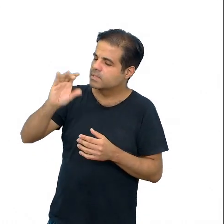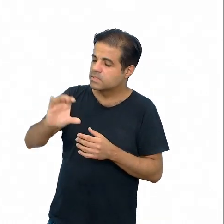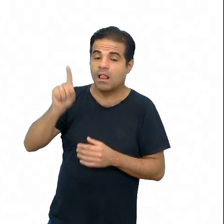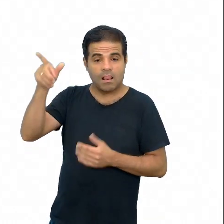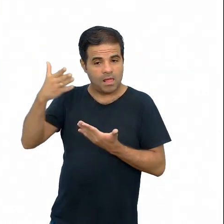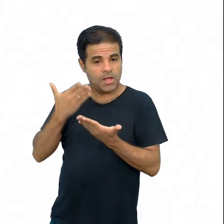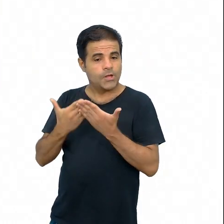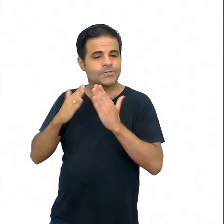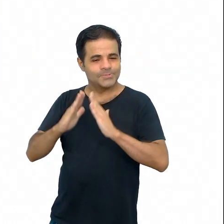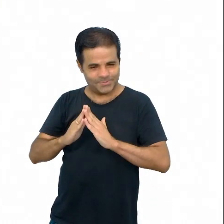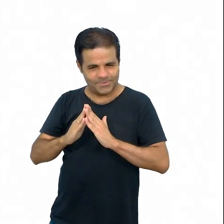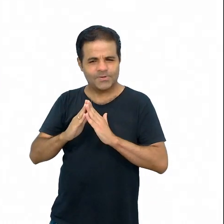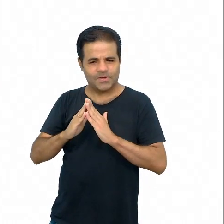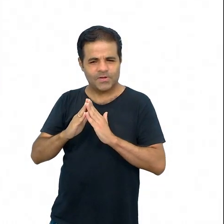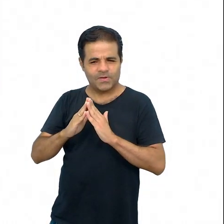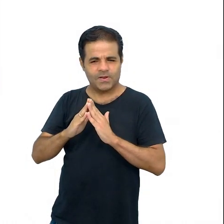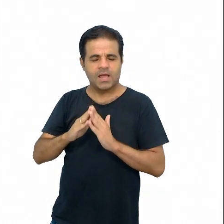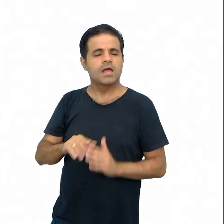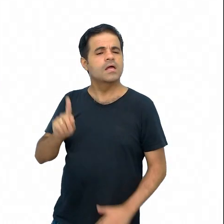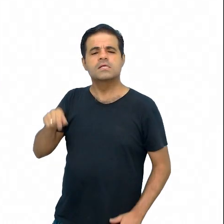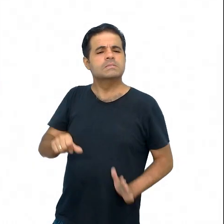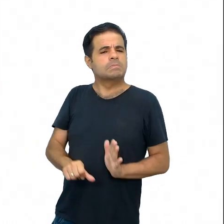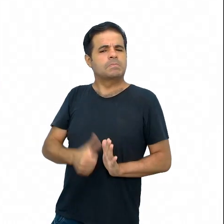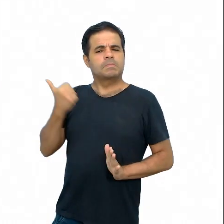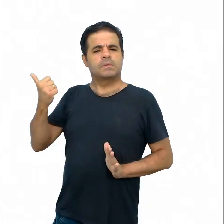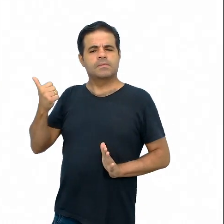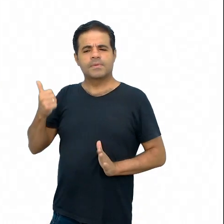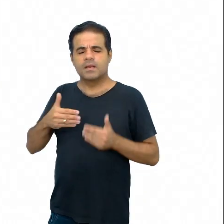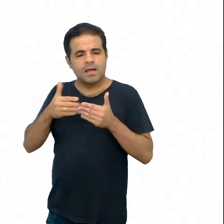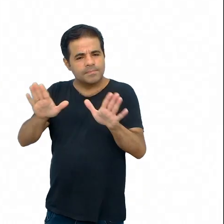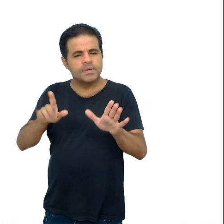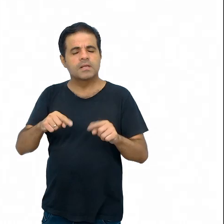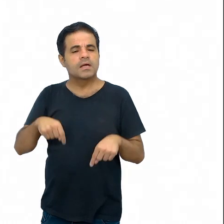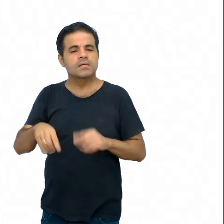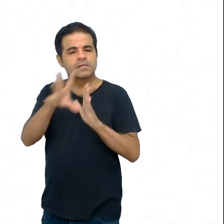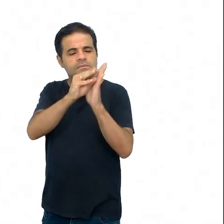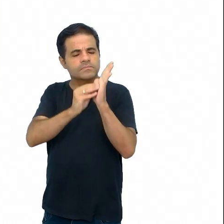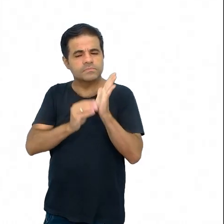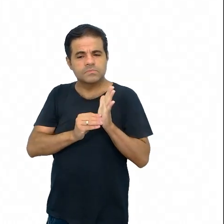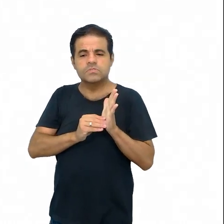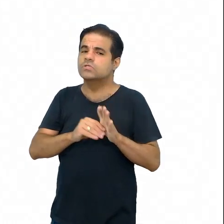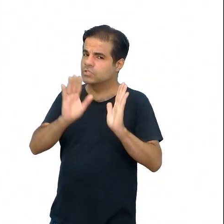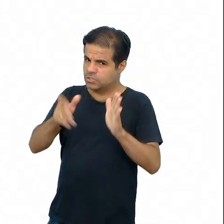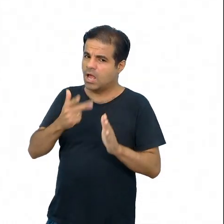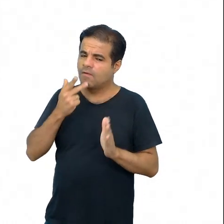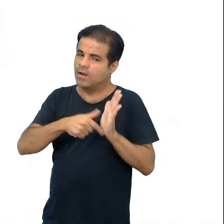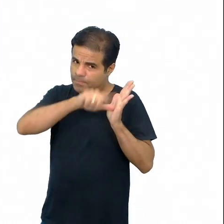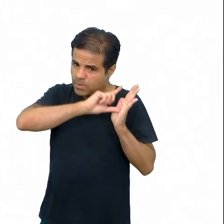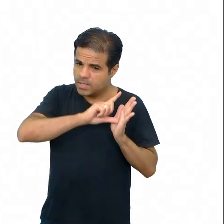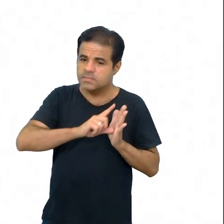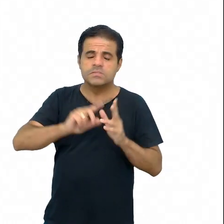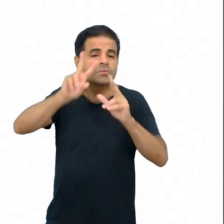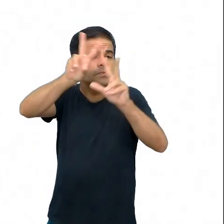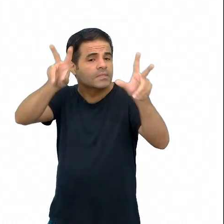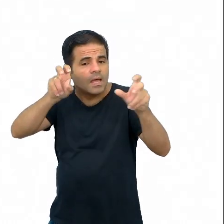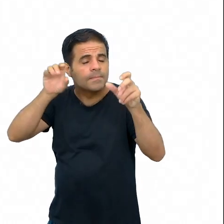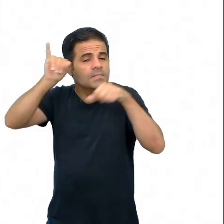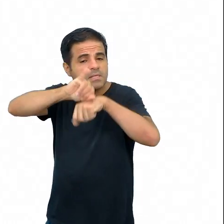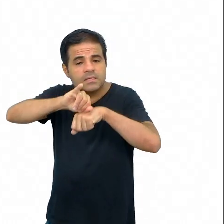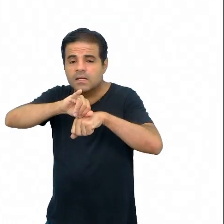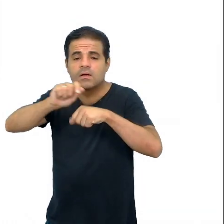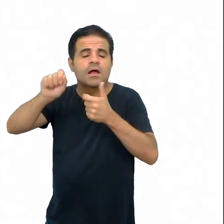da escola. Este primeiro momento, abrindo aqui a nossa agenda, como já dissemos, o tema central